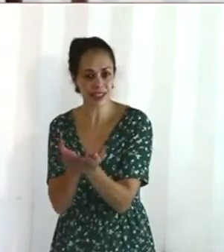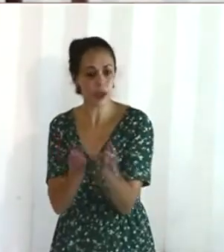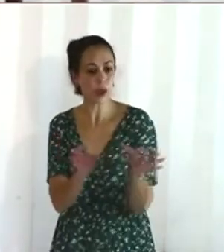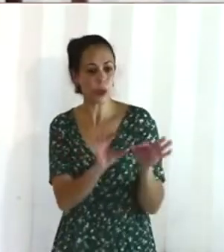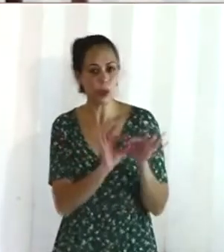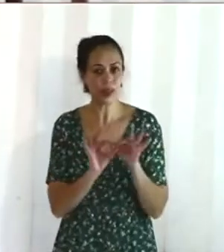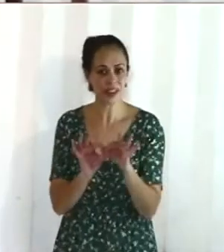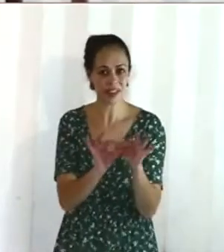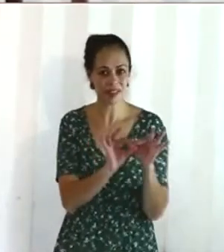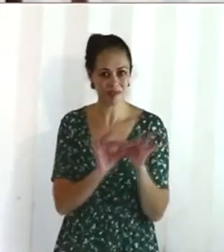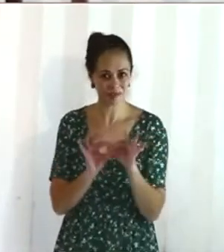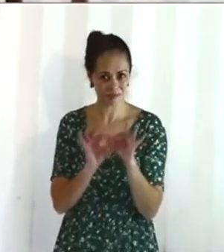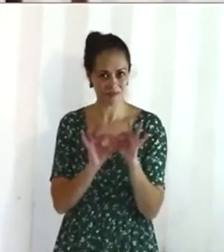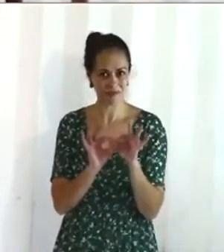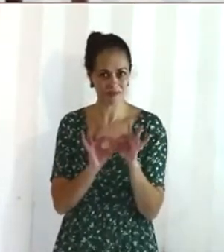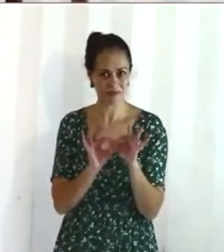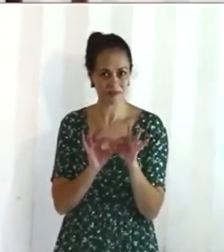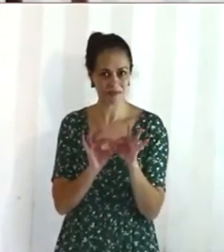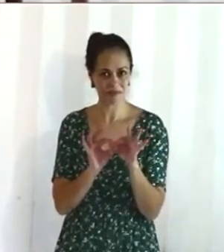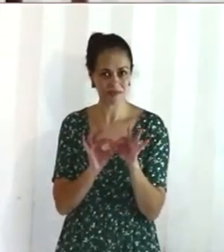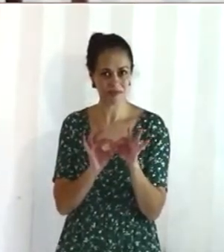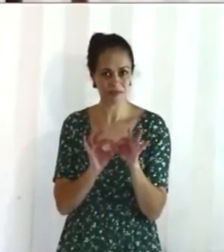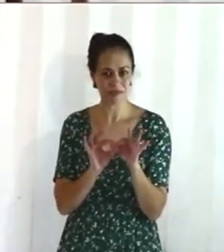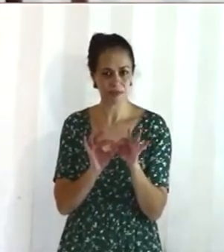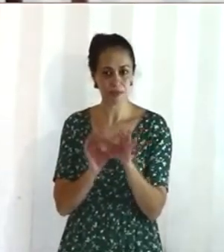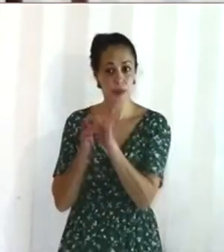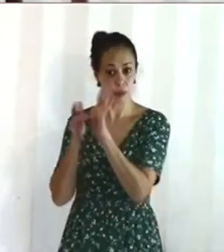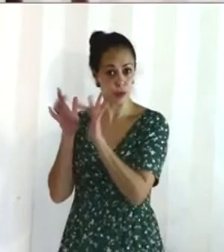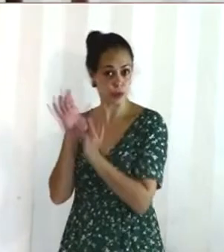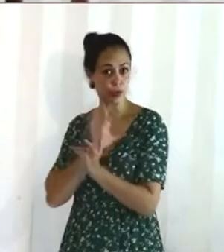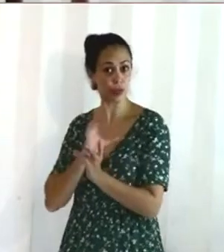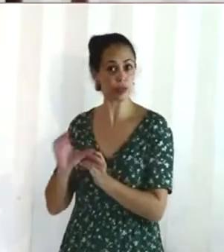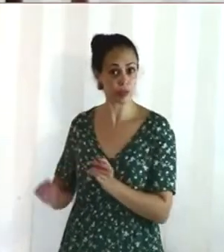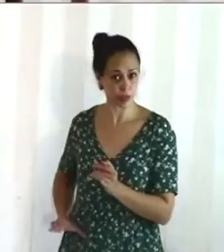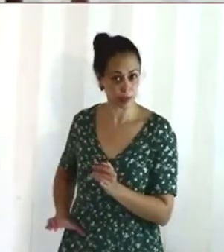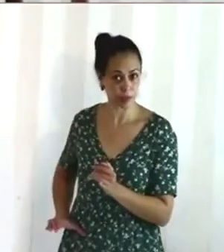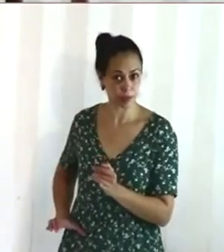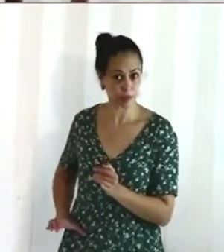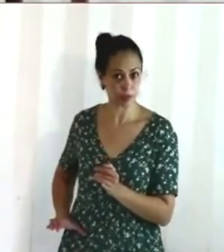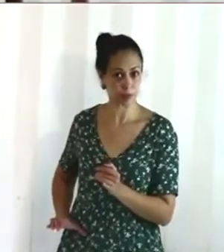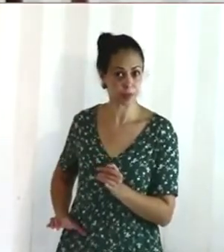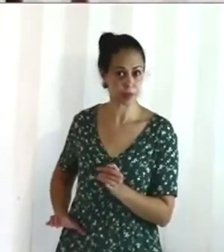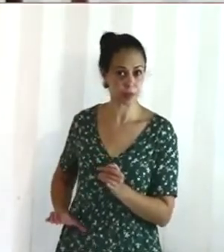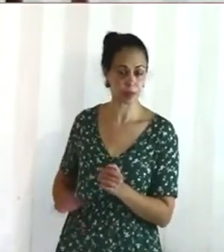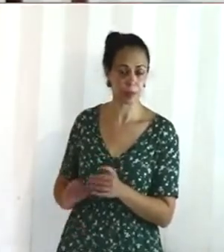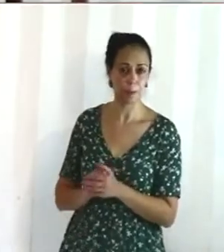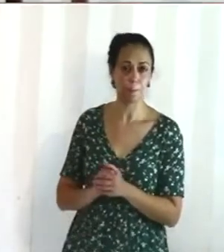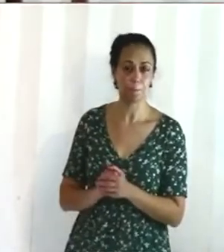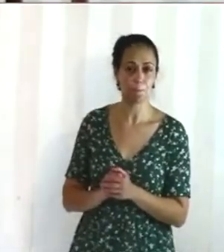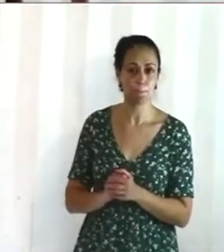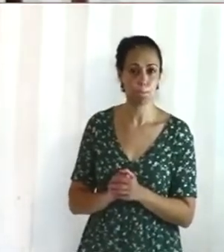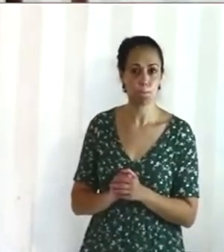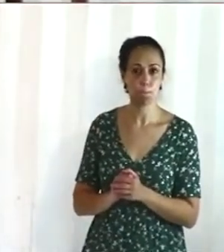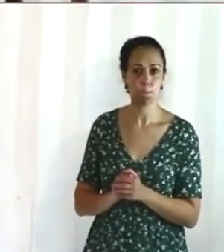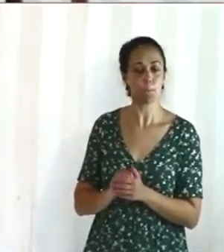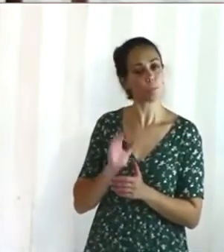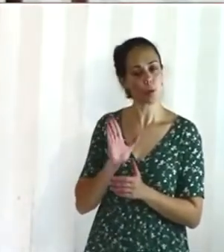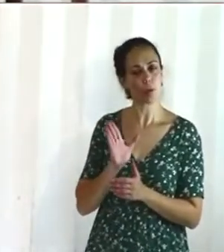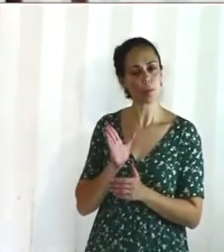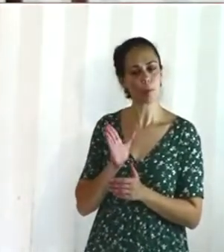nessa vida com Cristo. Então ele diz que a alegria dele estaria completa quando isso de fato